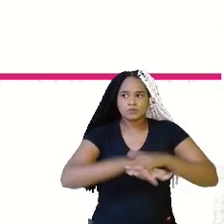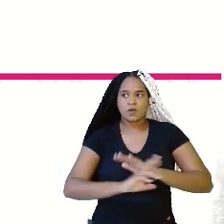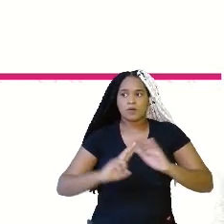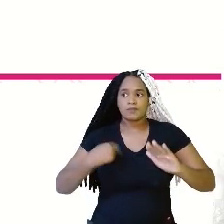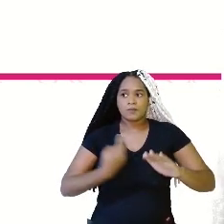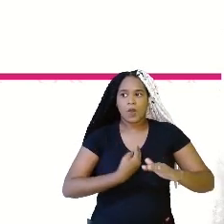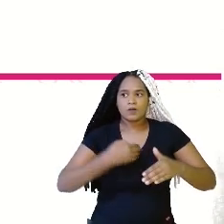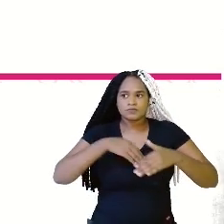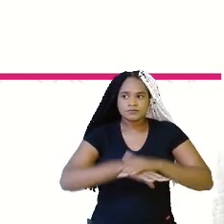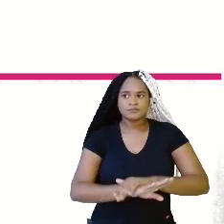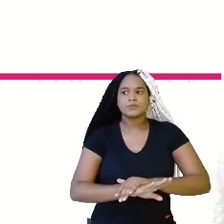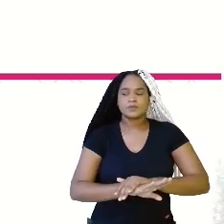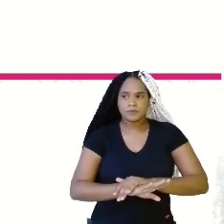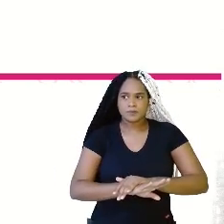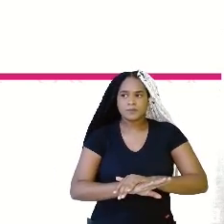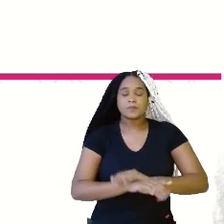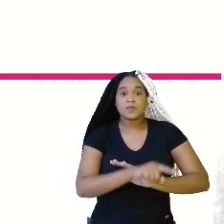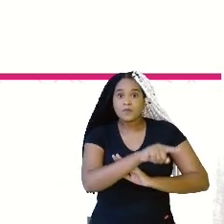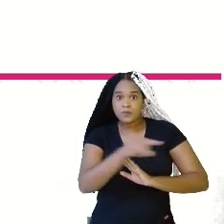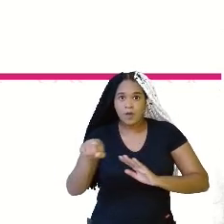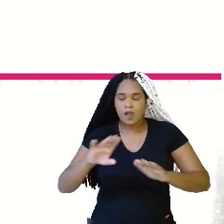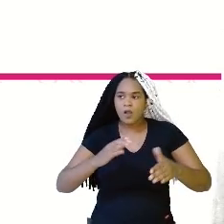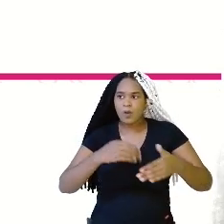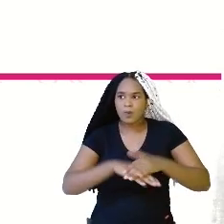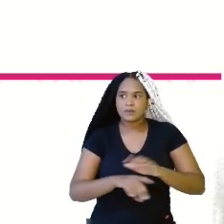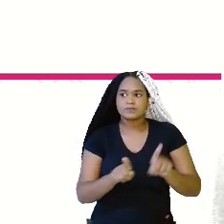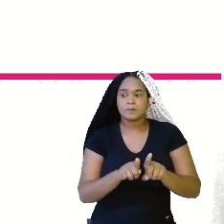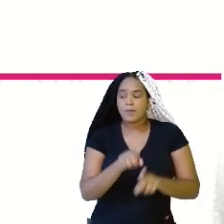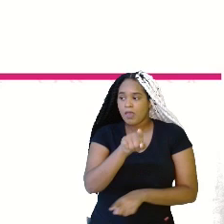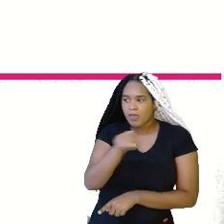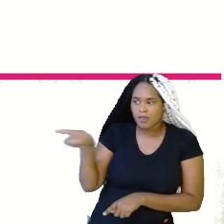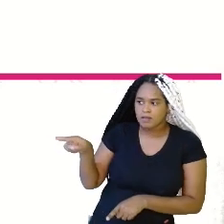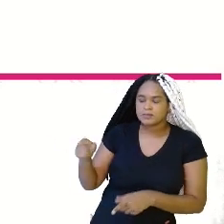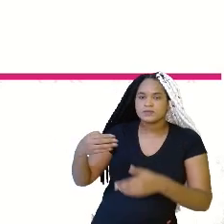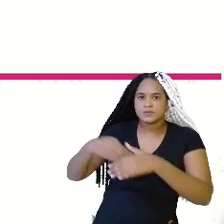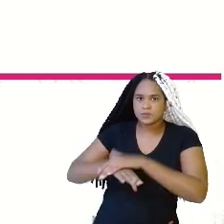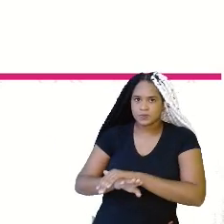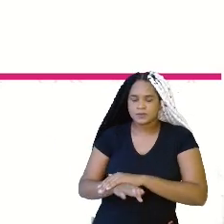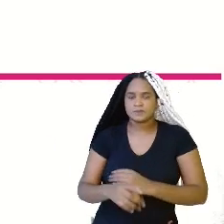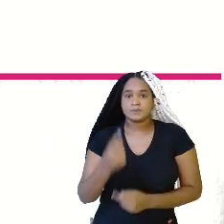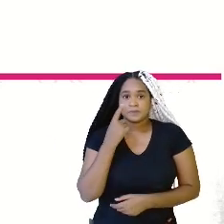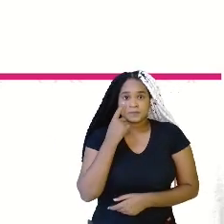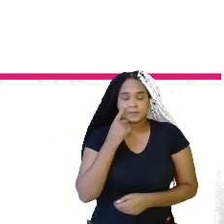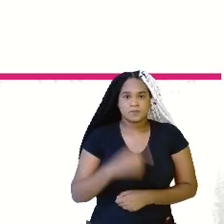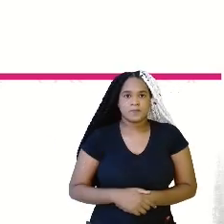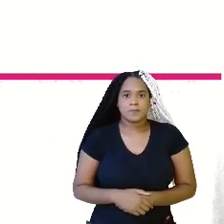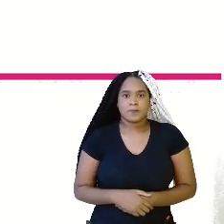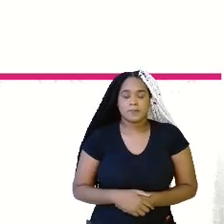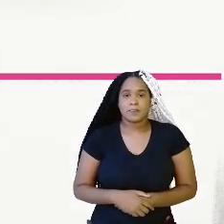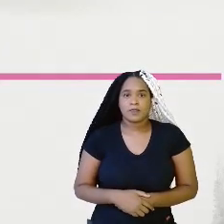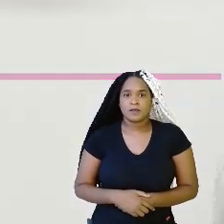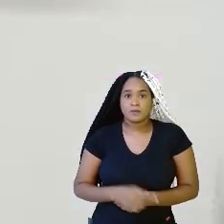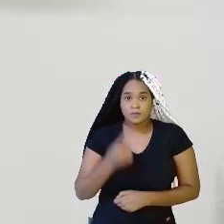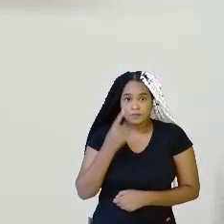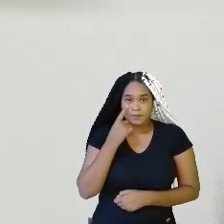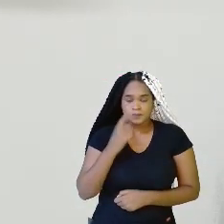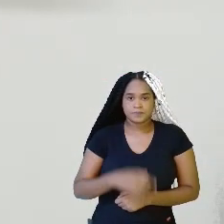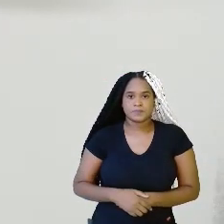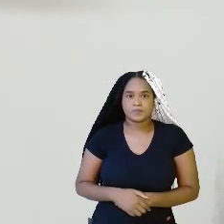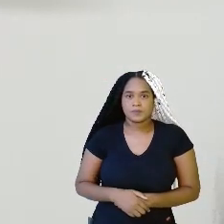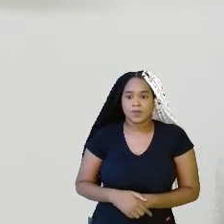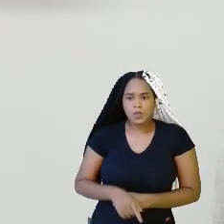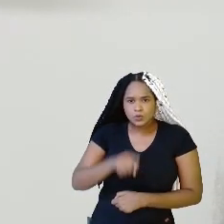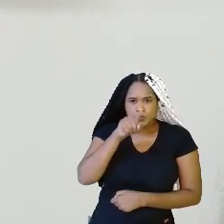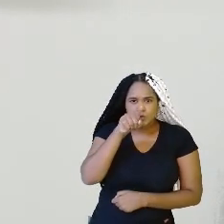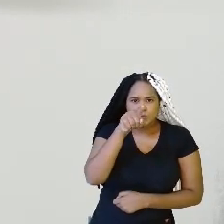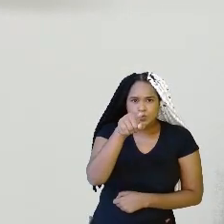guardam. Observe, gente, como a nossa língua portuguesa, como ela é rica e cheia de detalhes. O tu e o nós. A palavra é quase